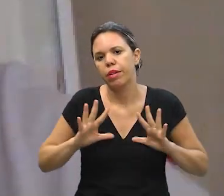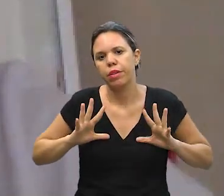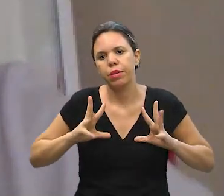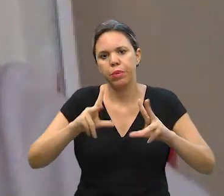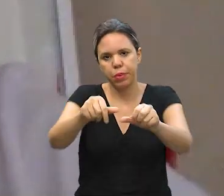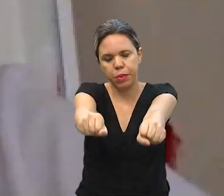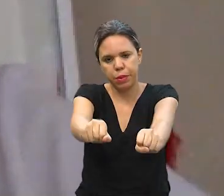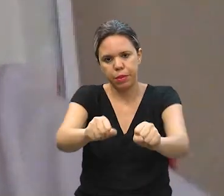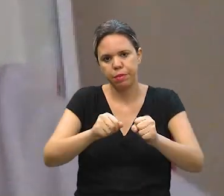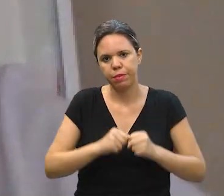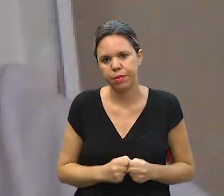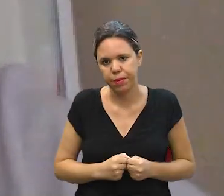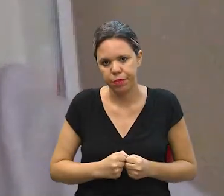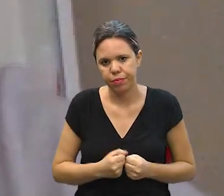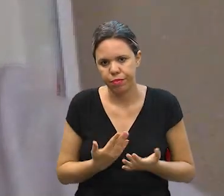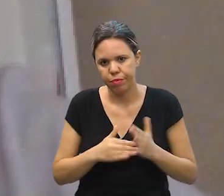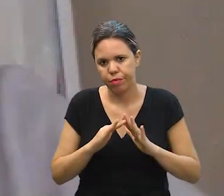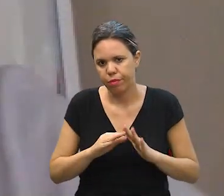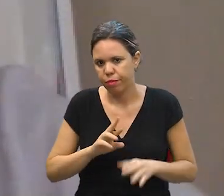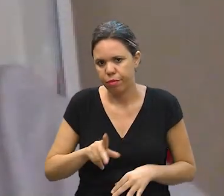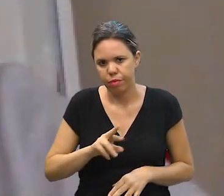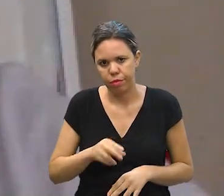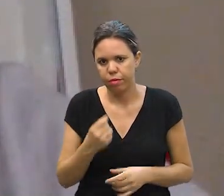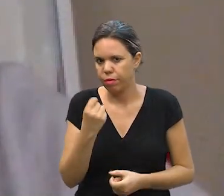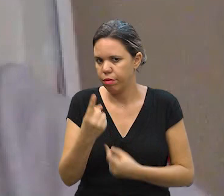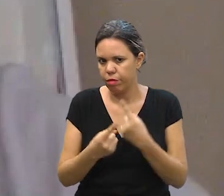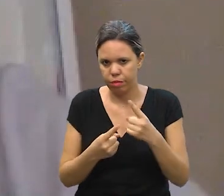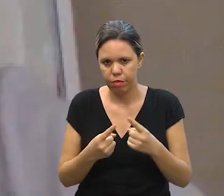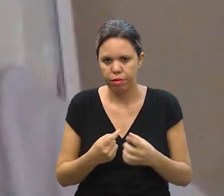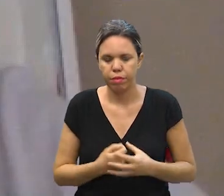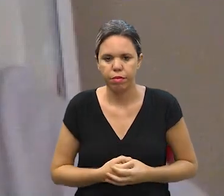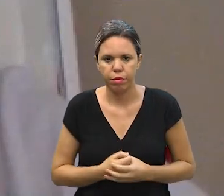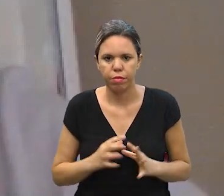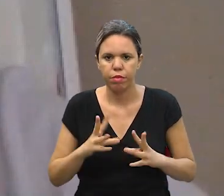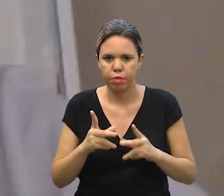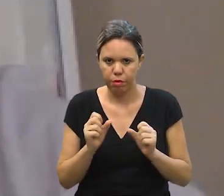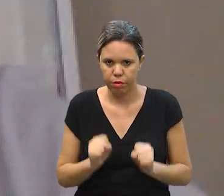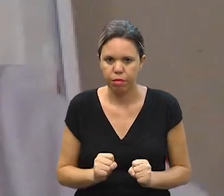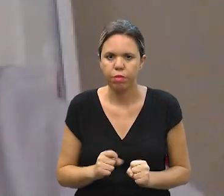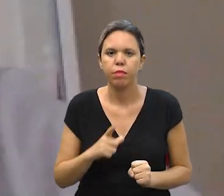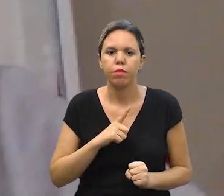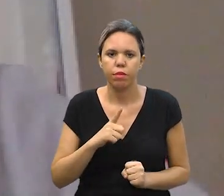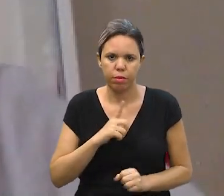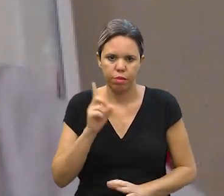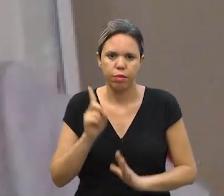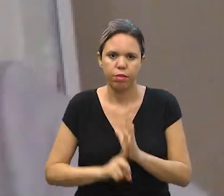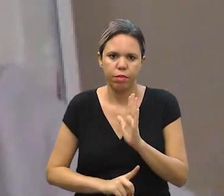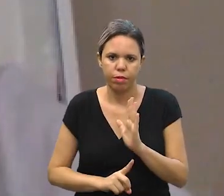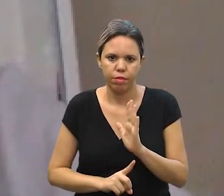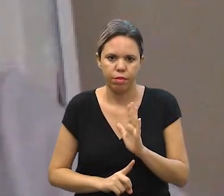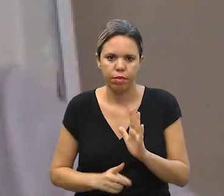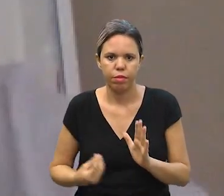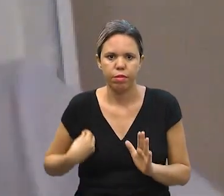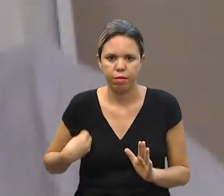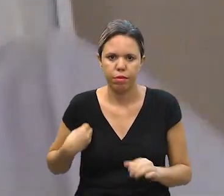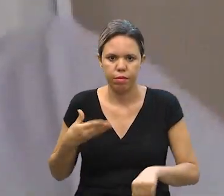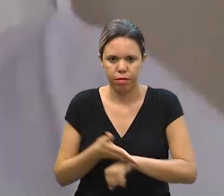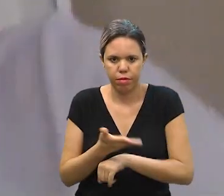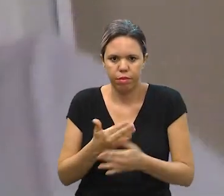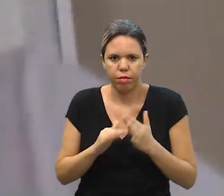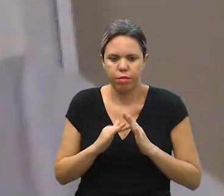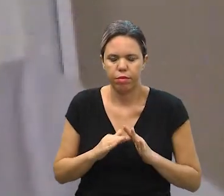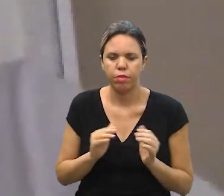é de todos, que a escola não é de alguns, que todo mundo tem direito de estar na